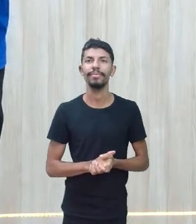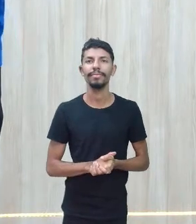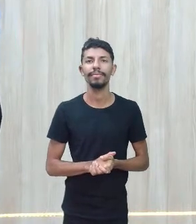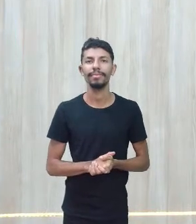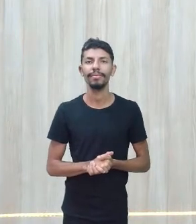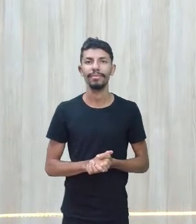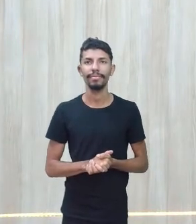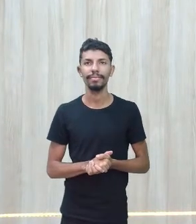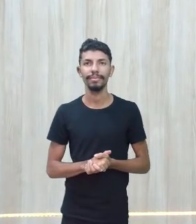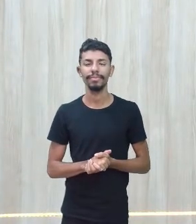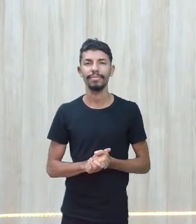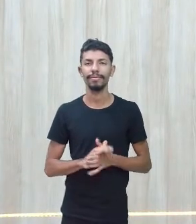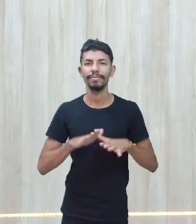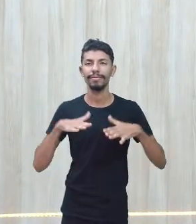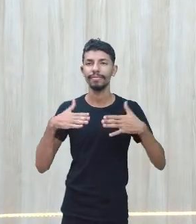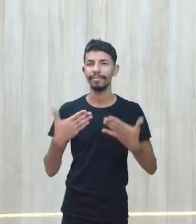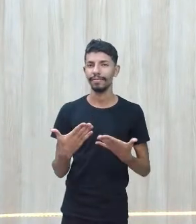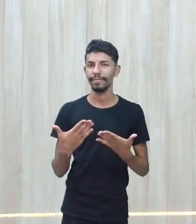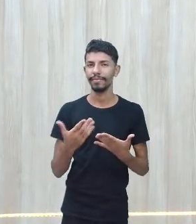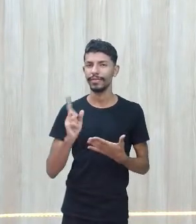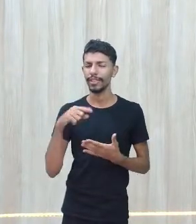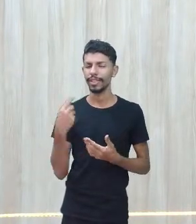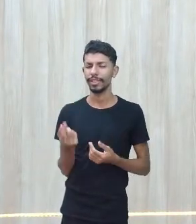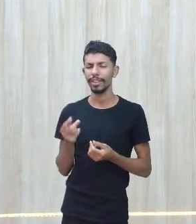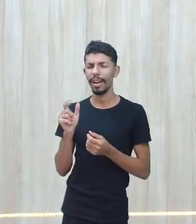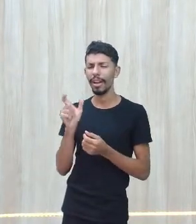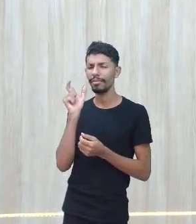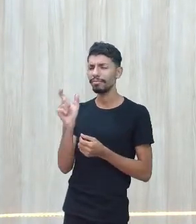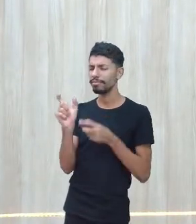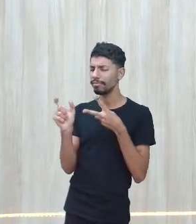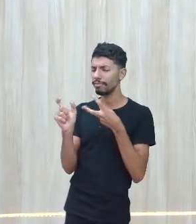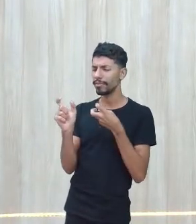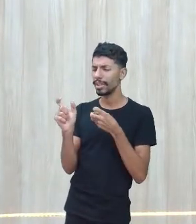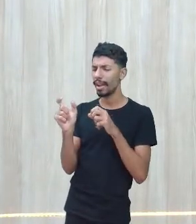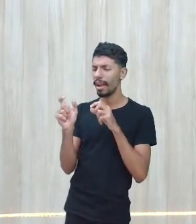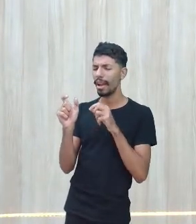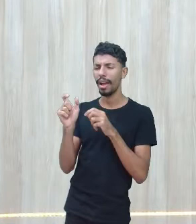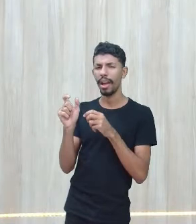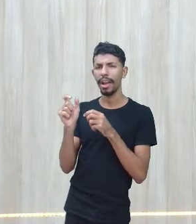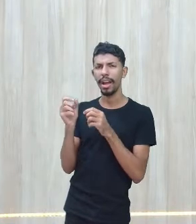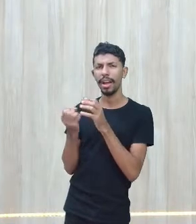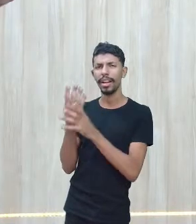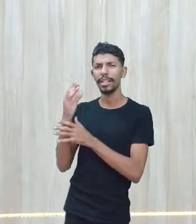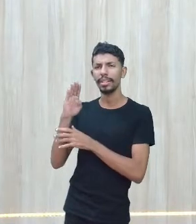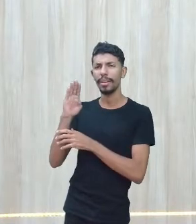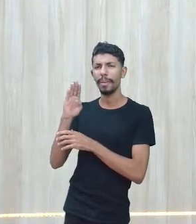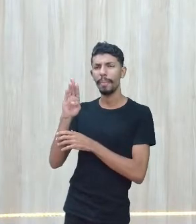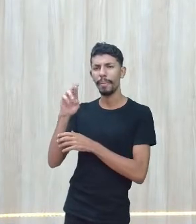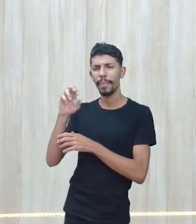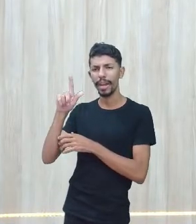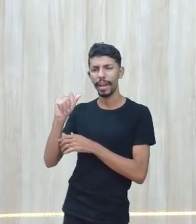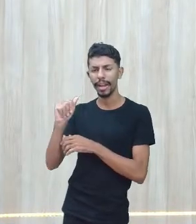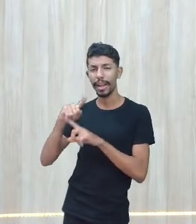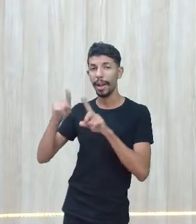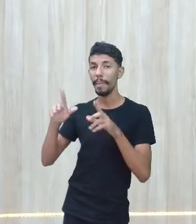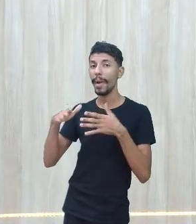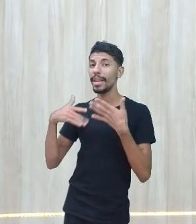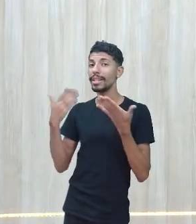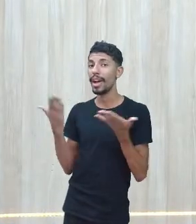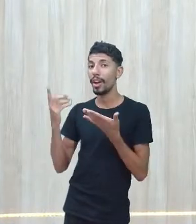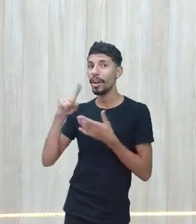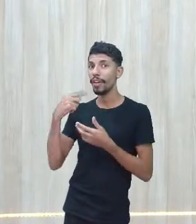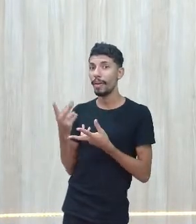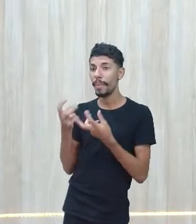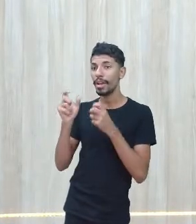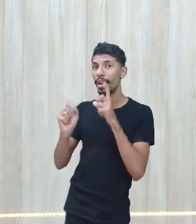Bom, a gente viu a etimologia da palavra brega, agora a gente vai ver um pouquinho da etimologia da palavra funk. Como é que surge o nome